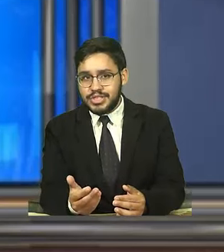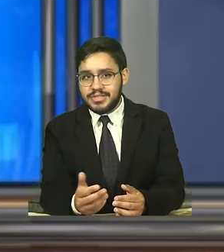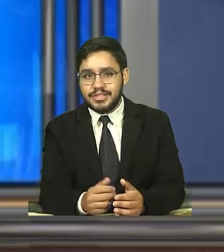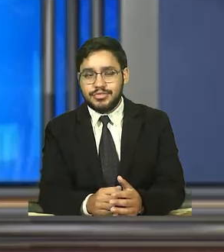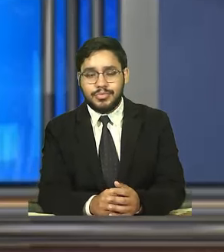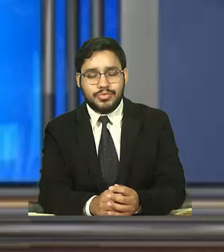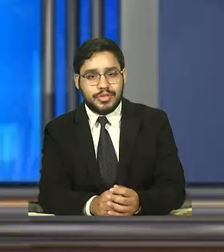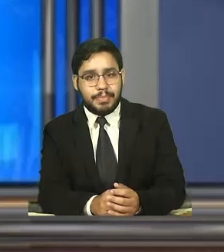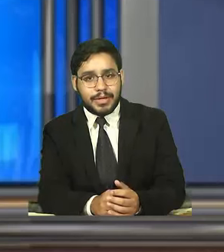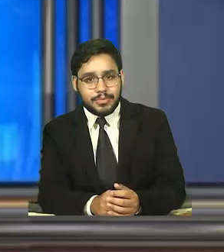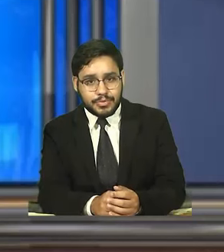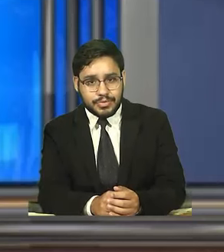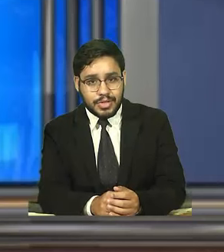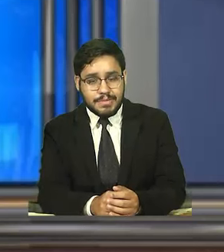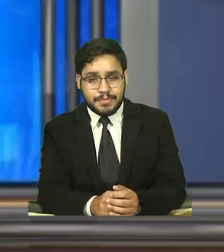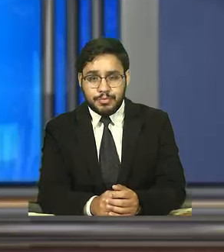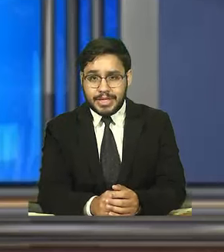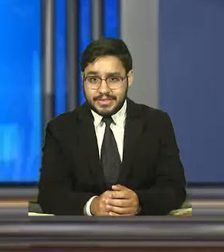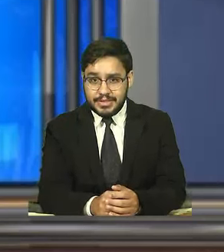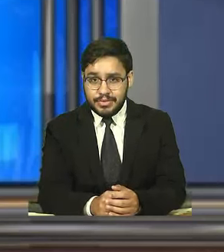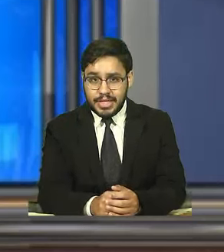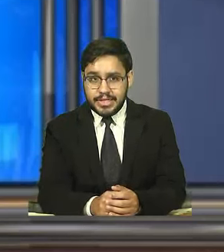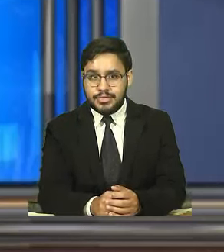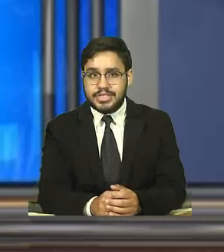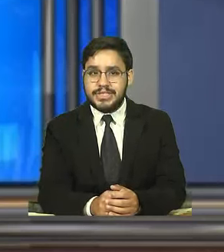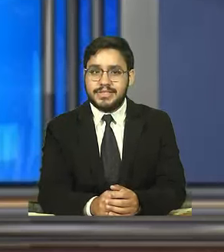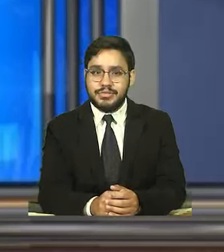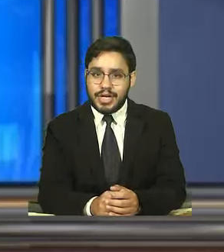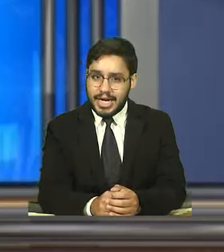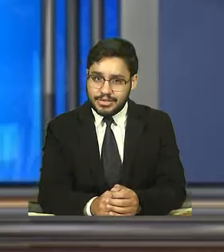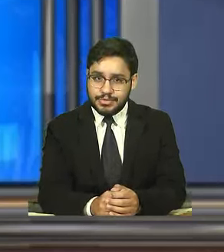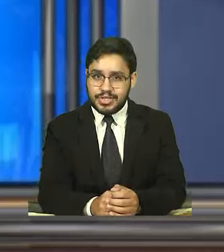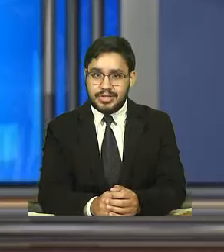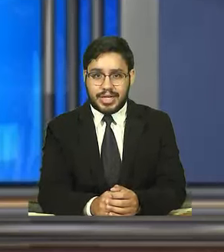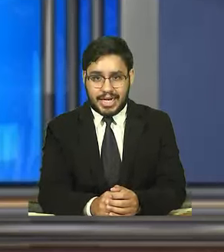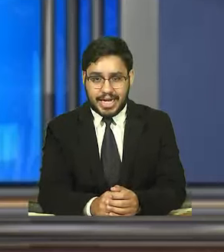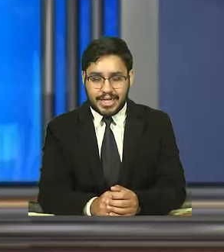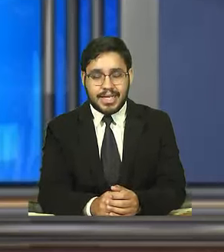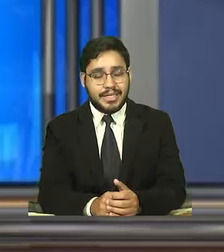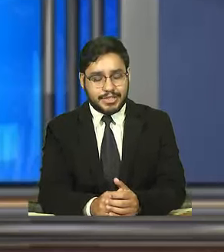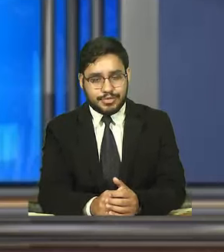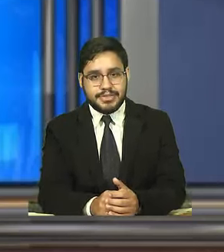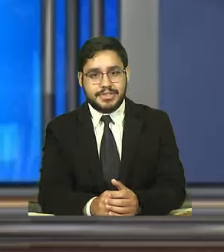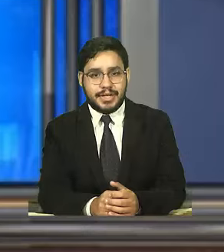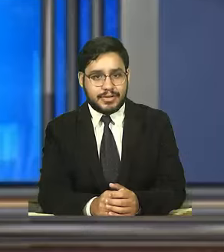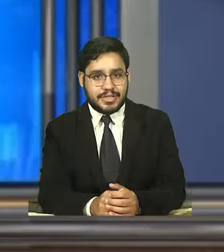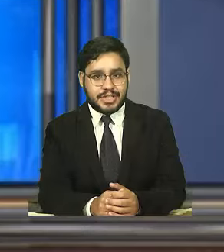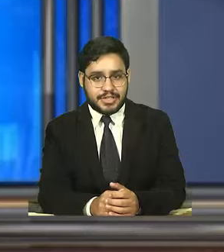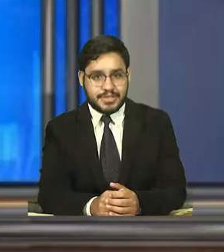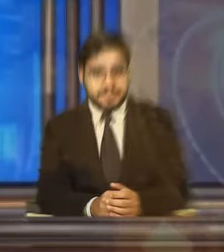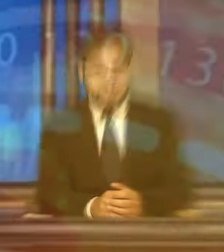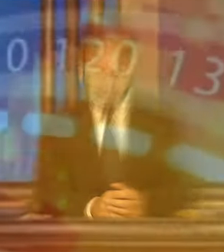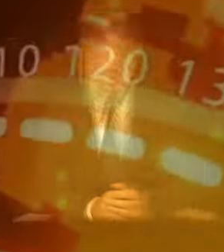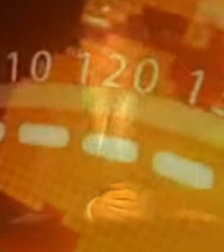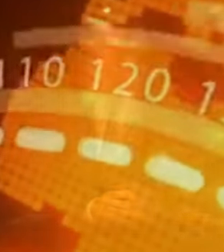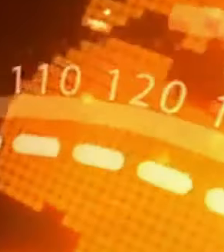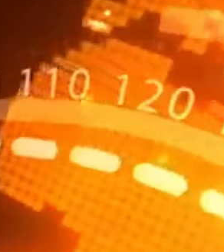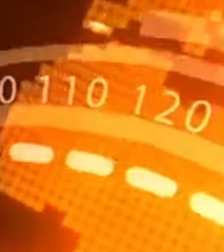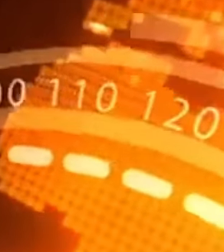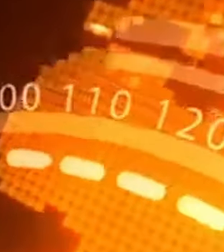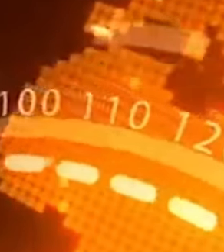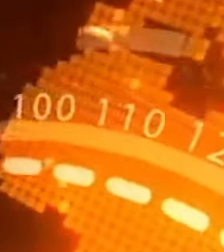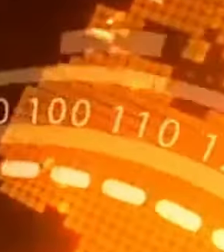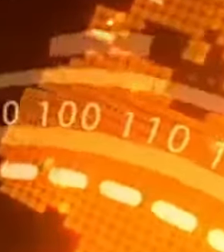com notícias do mundo e para o mundo do Brasil e notícias locais mostrando a cara e as coisas da nossa gente